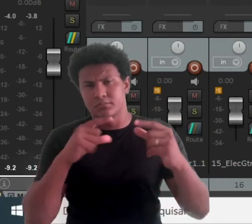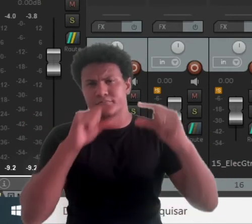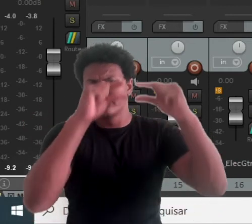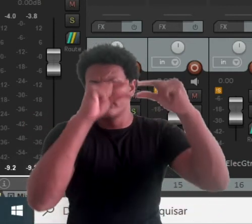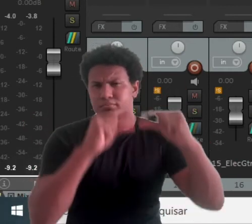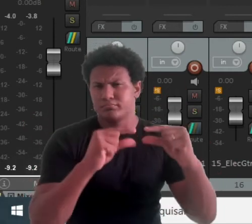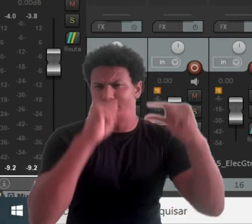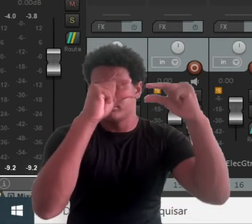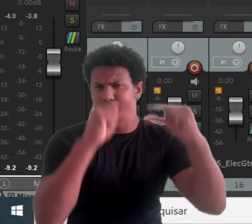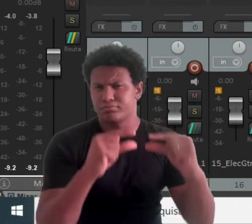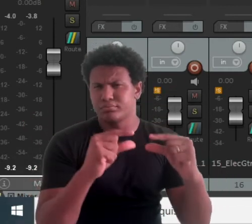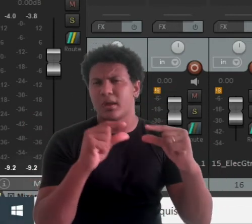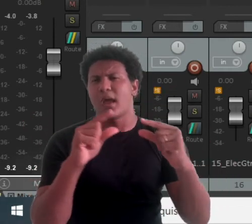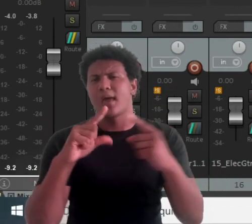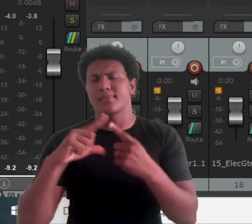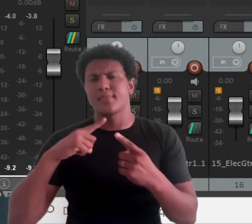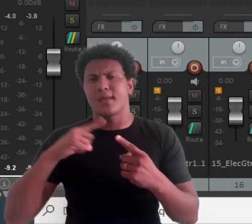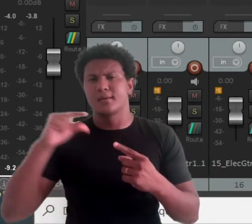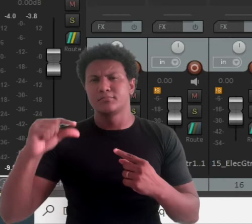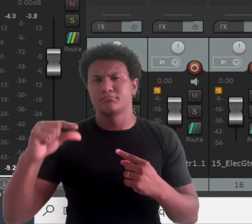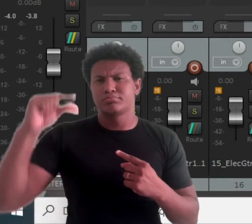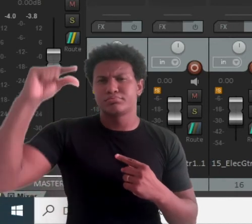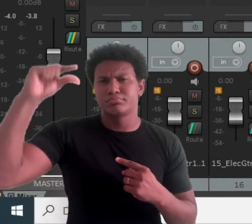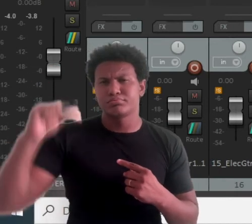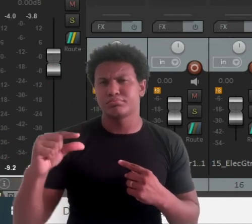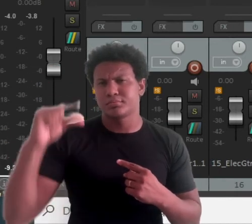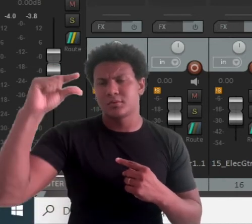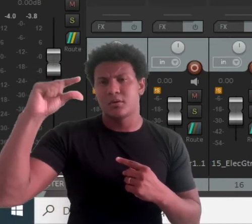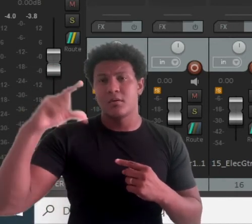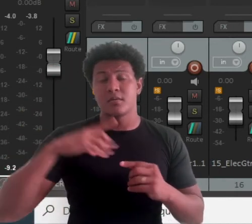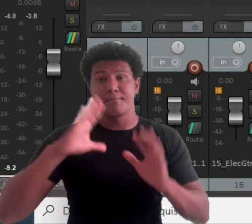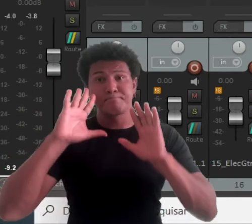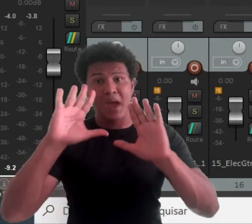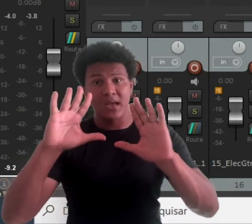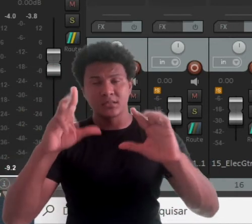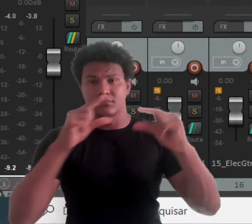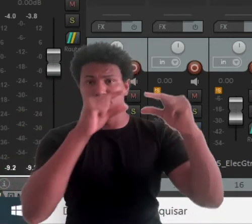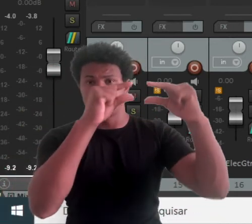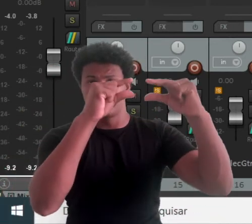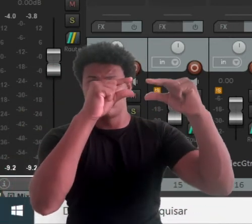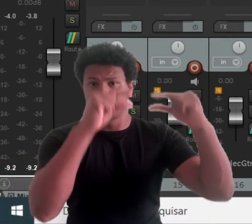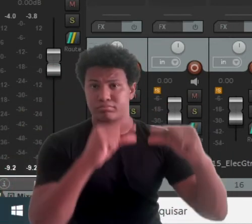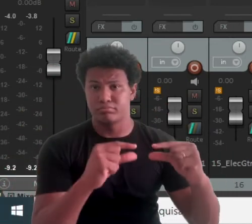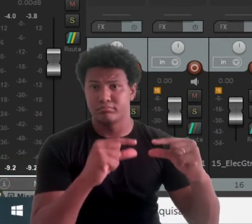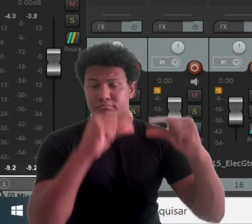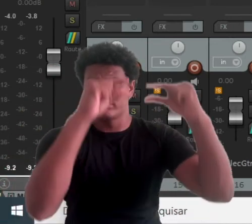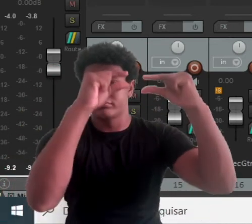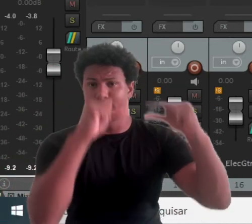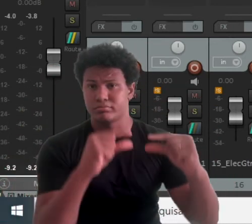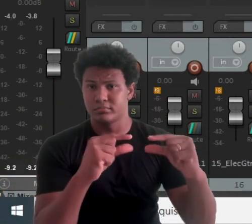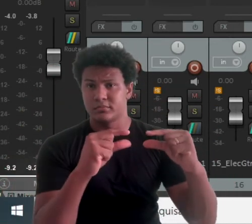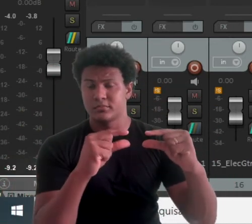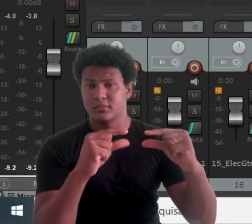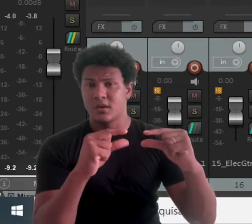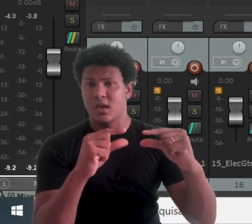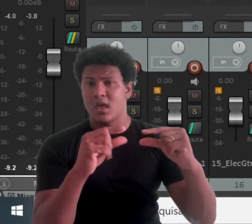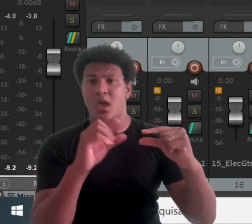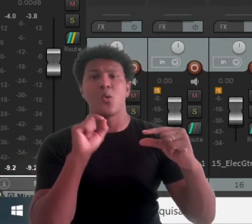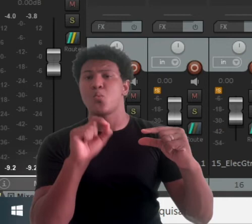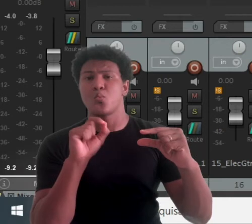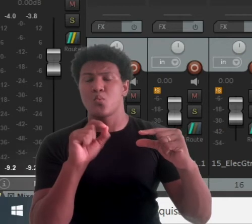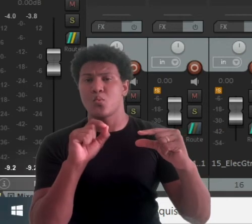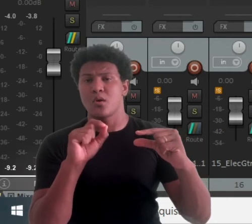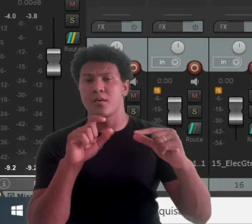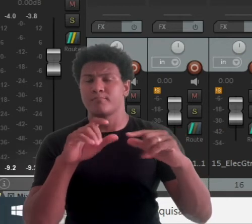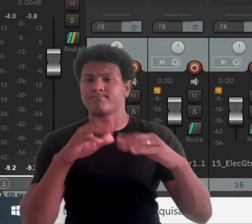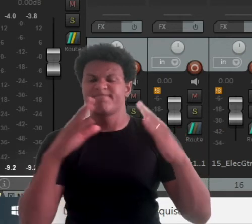outselling aqui, mas quando eu trabalho com threshold e outselling, eu vejo aqui exatamente as frequências que ele vai